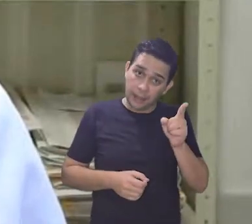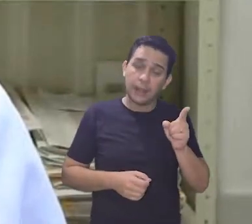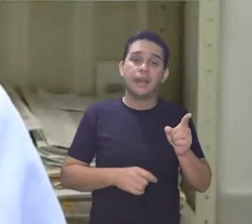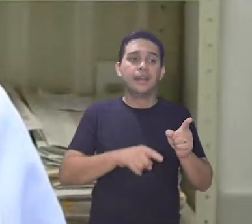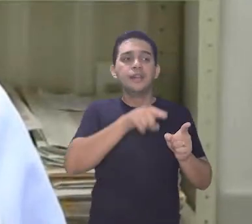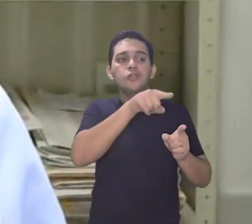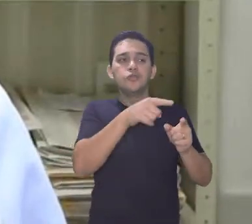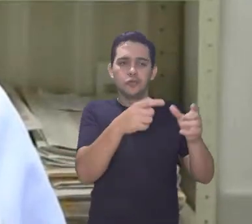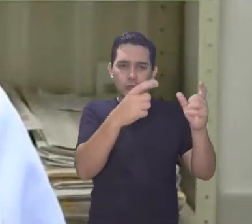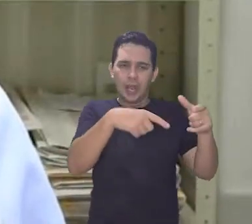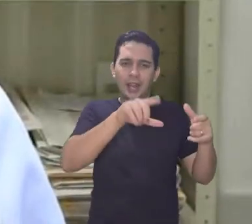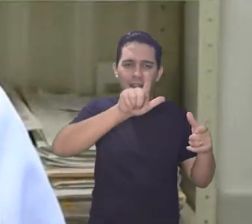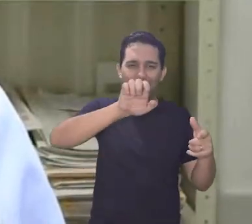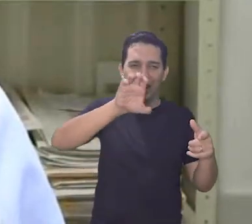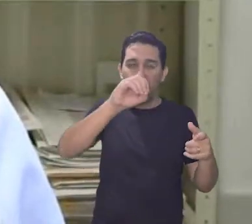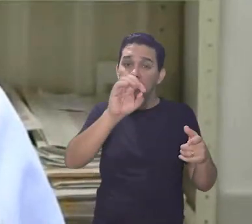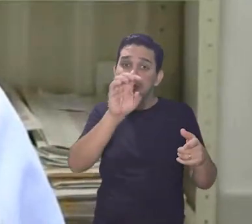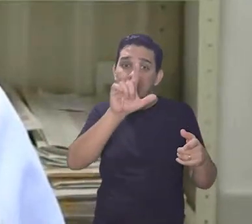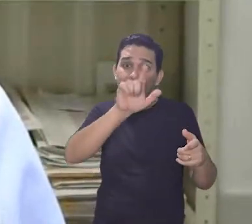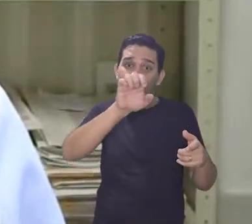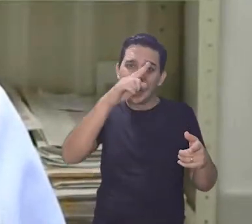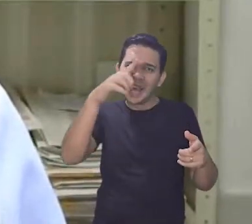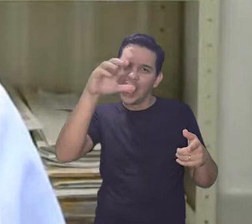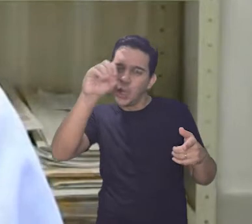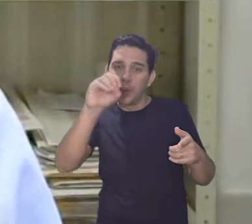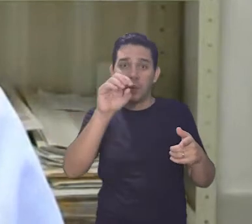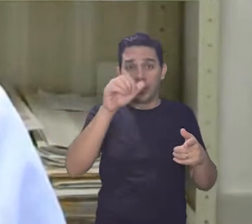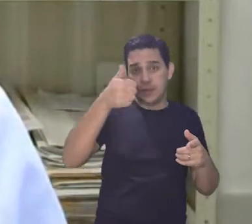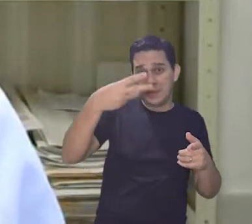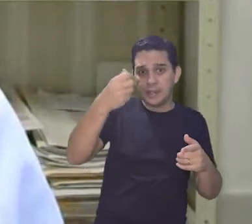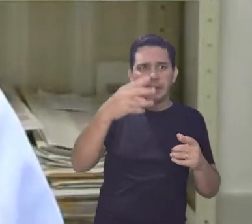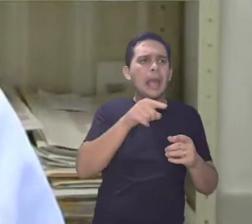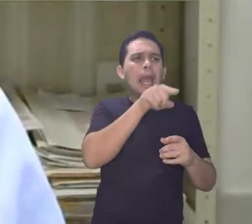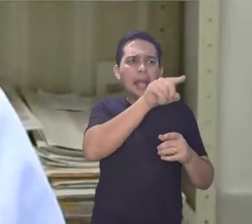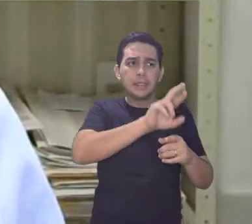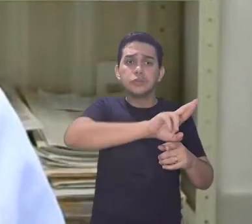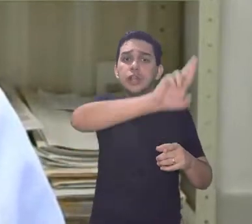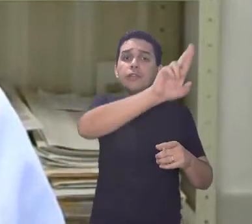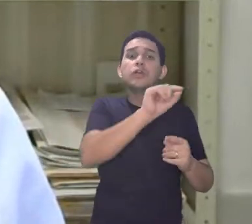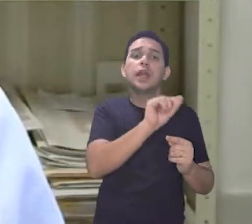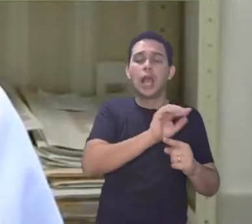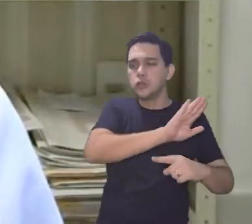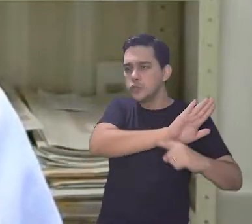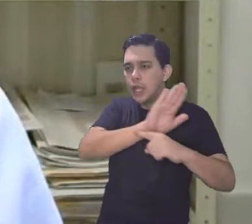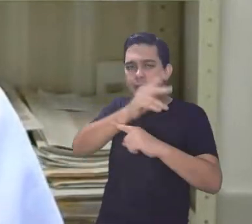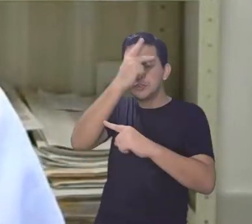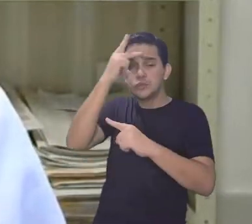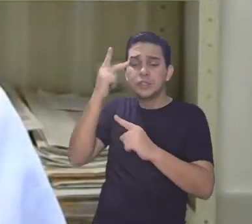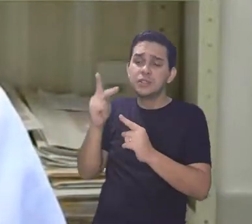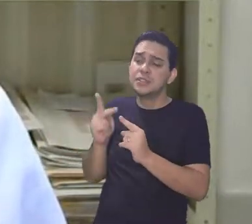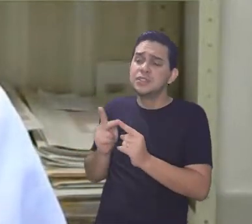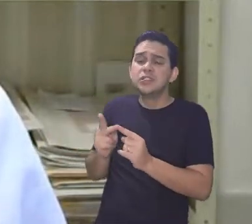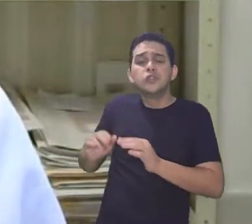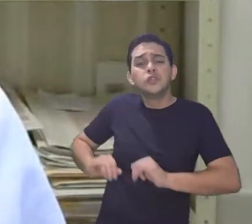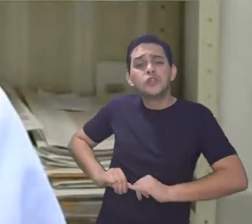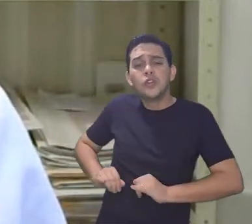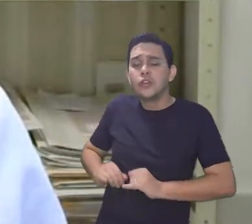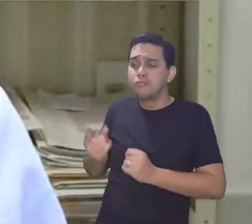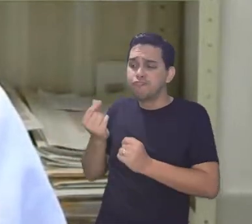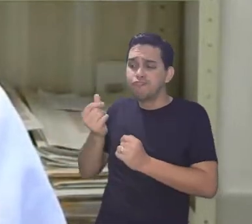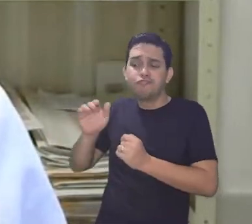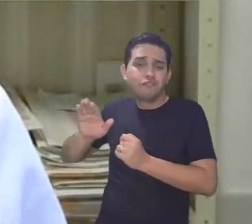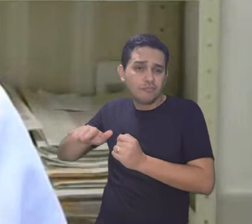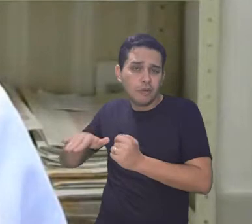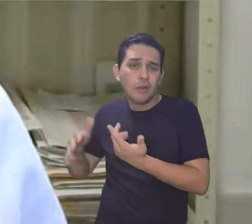serviços socioassistenciais justamente para a população vulnerável e, obviamente, que esse é o público-alvo dessa